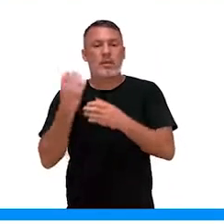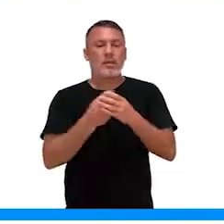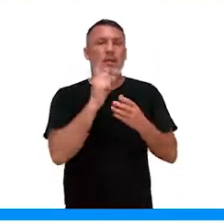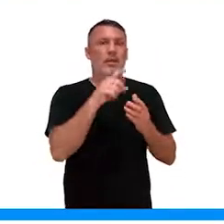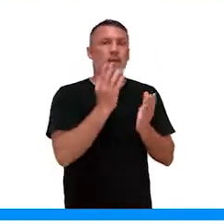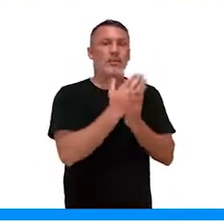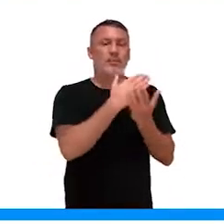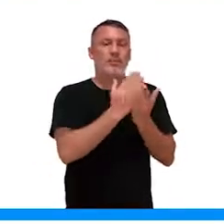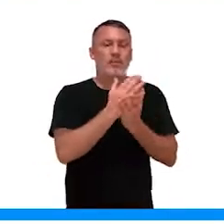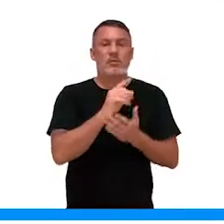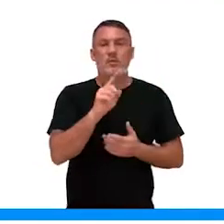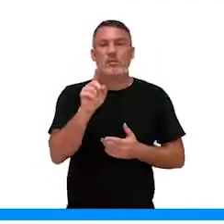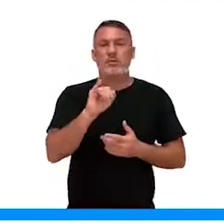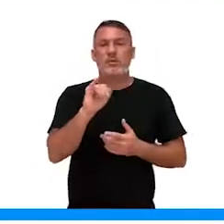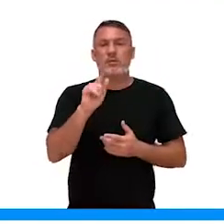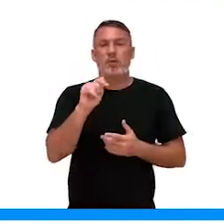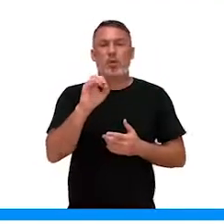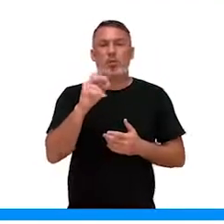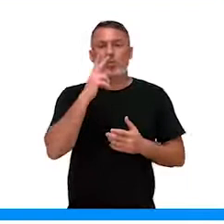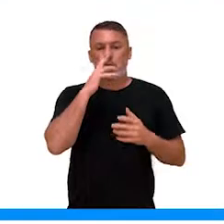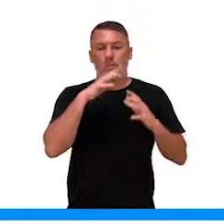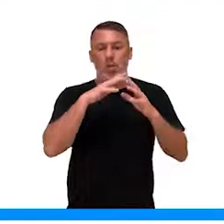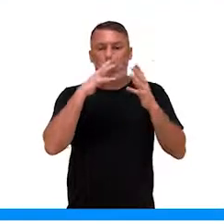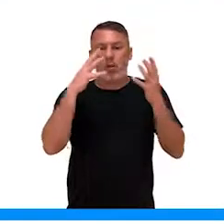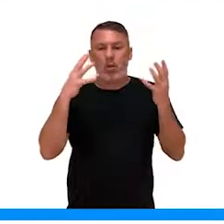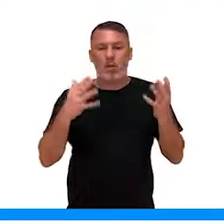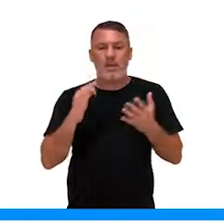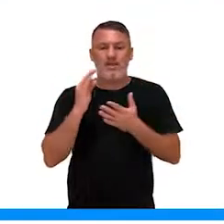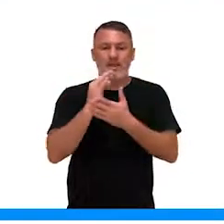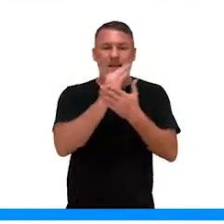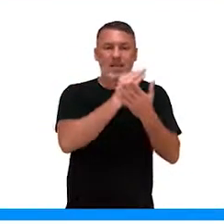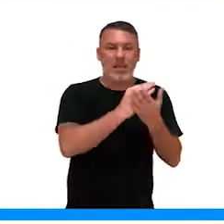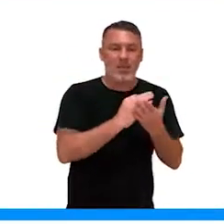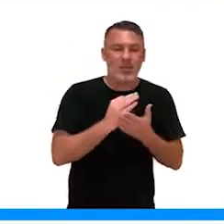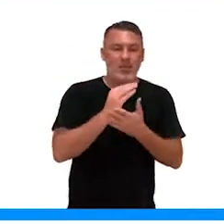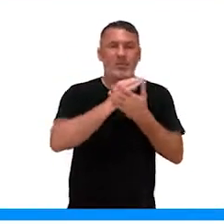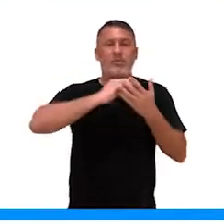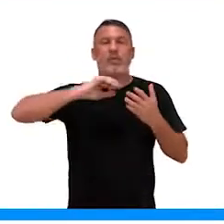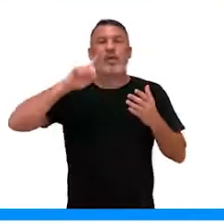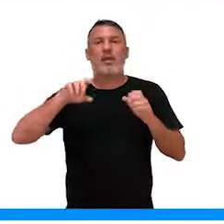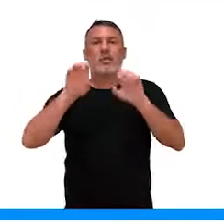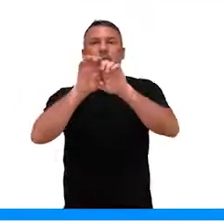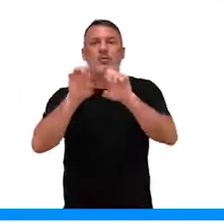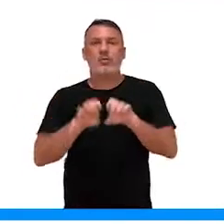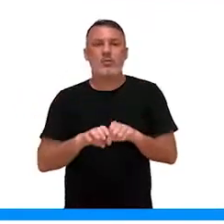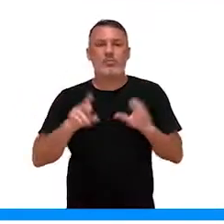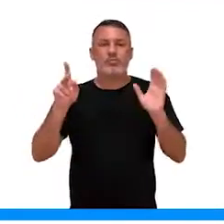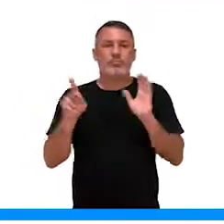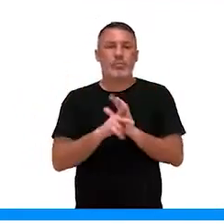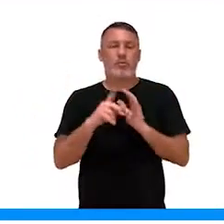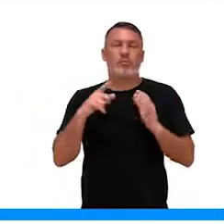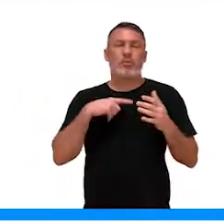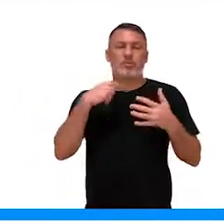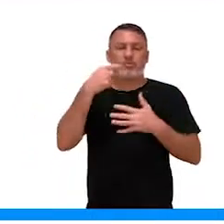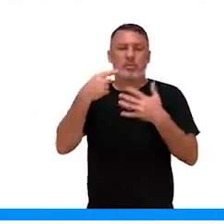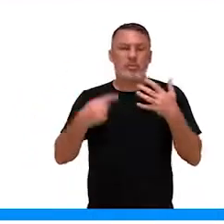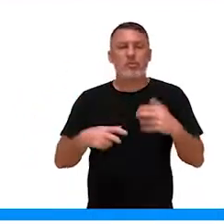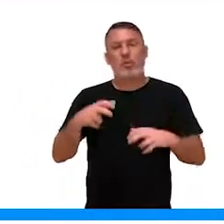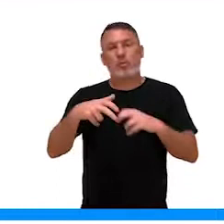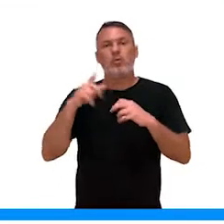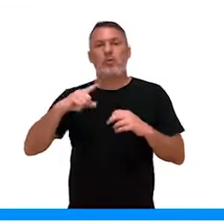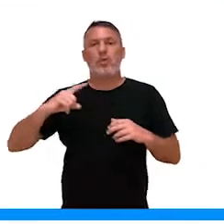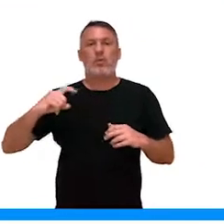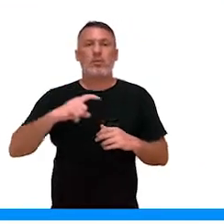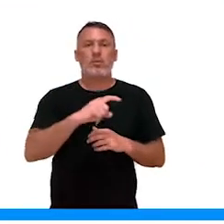ela foi produto da divisão do zigoto, que foi formando um aglomerado ali de células, uma estrutura maciça cheia